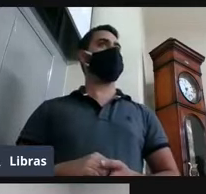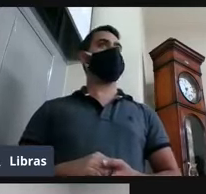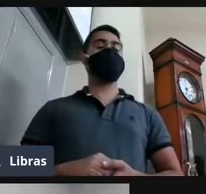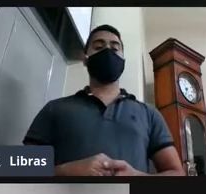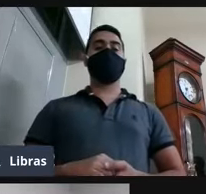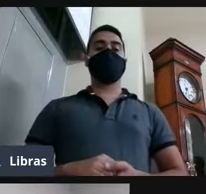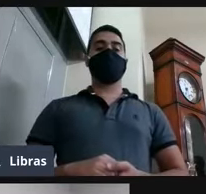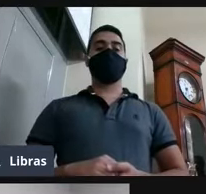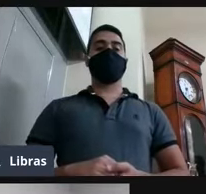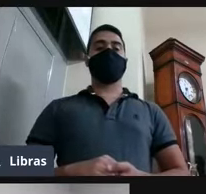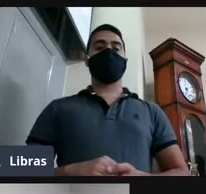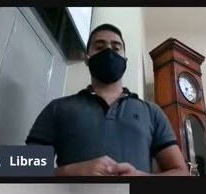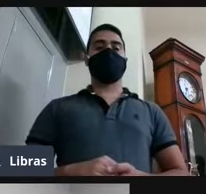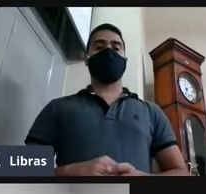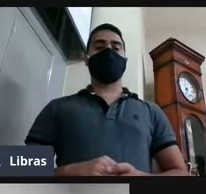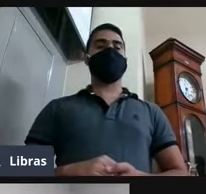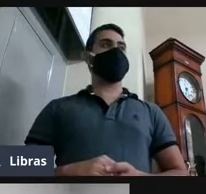Vereador...